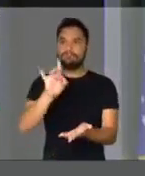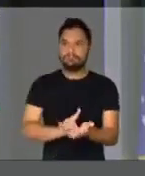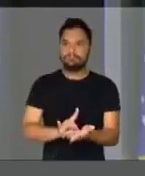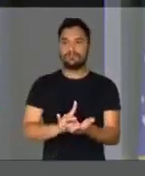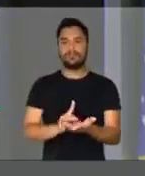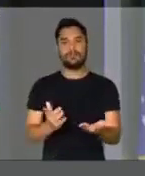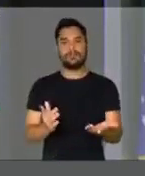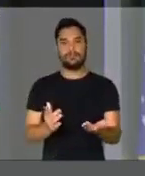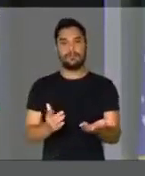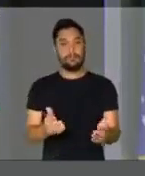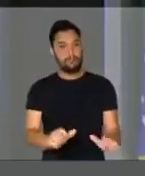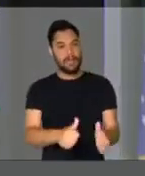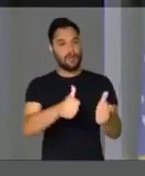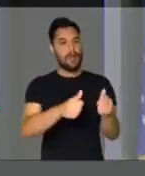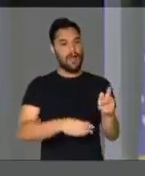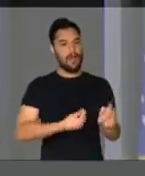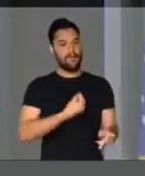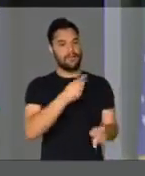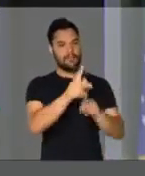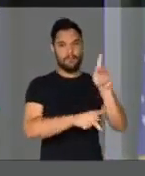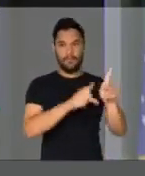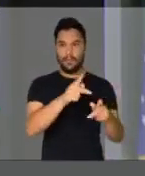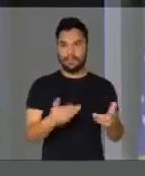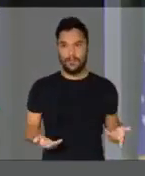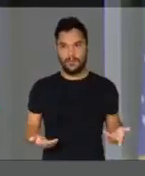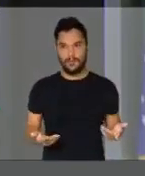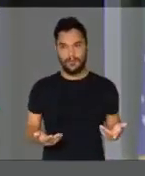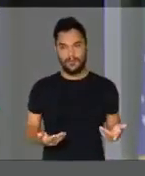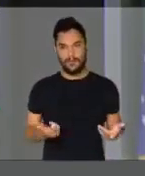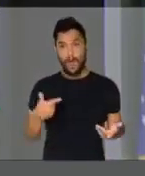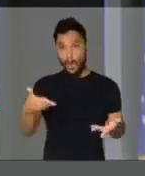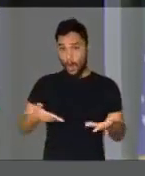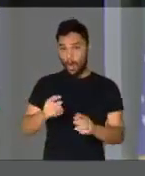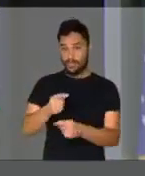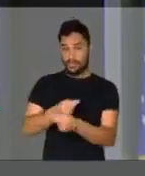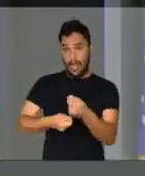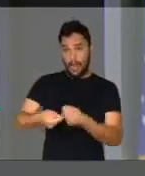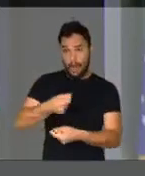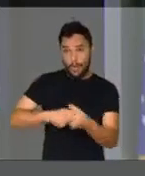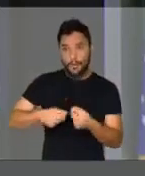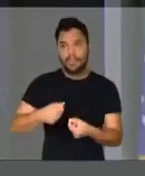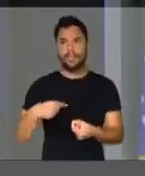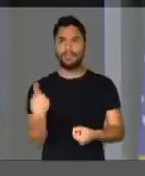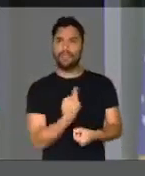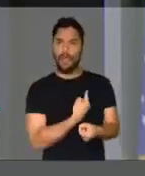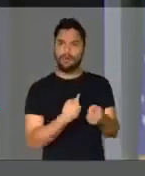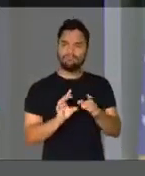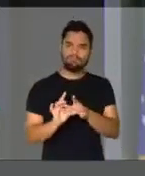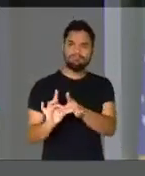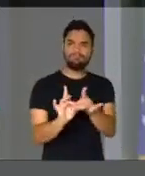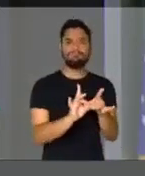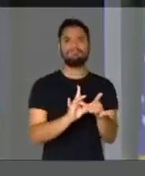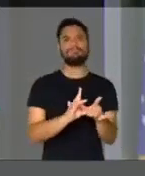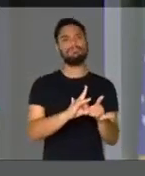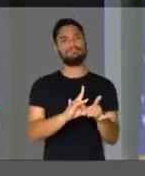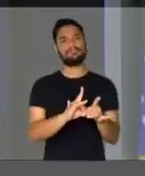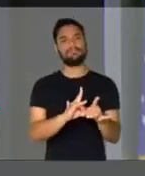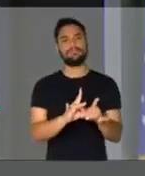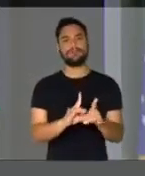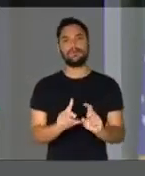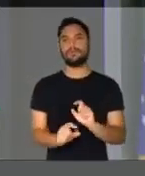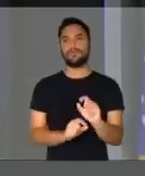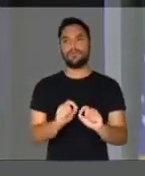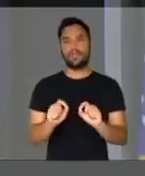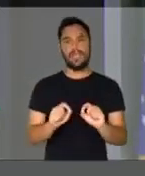pessoas. É por isso que, no âmbito econômico, precisamos, em conjunto com a sociedade, de forma clara e